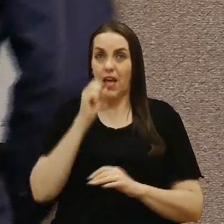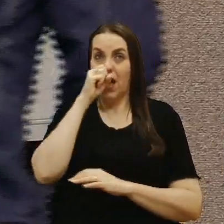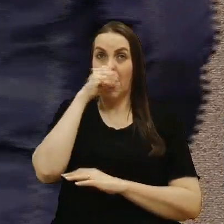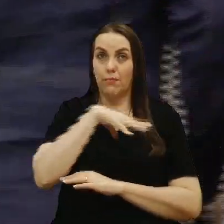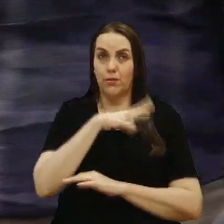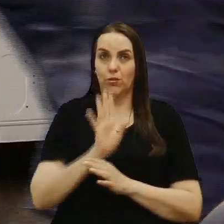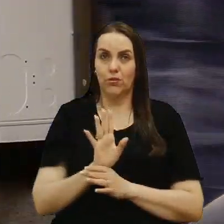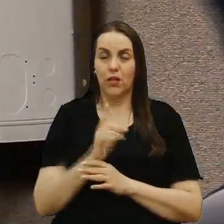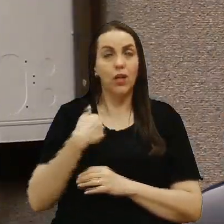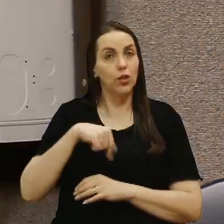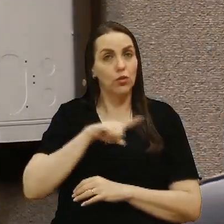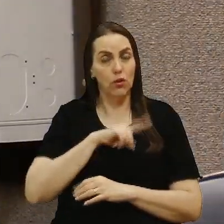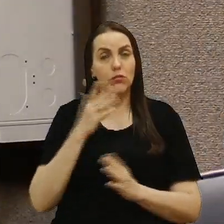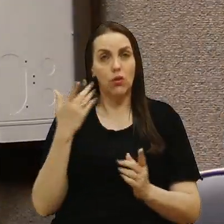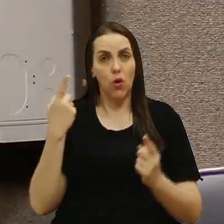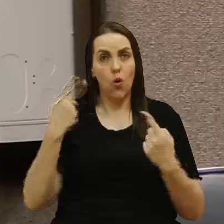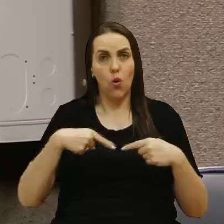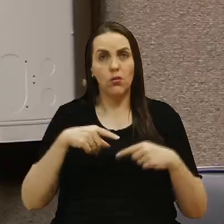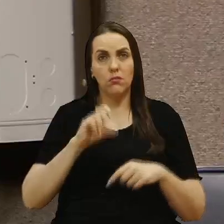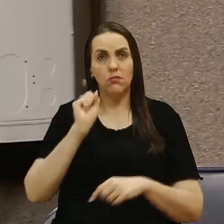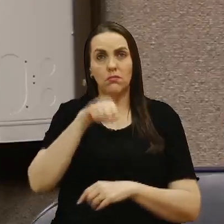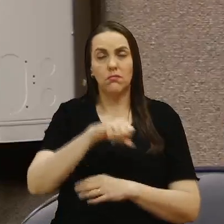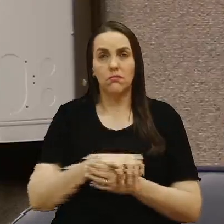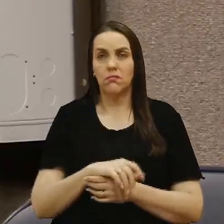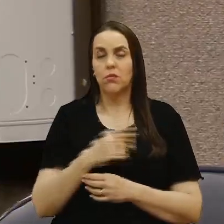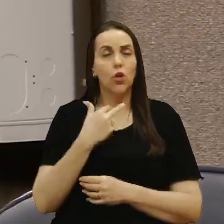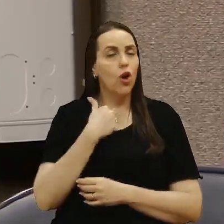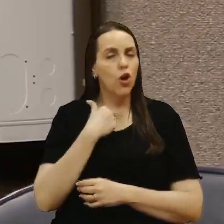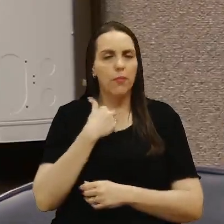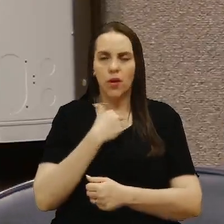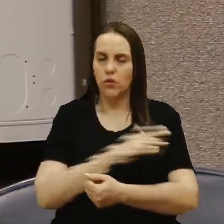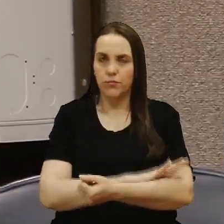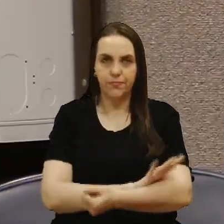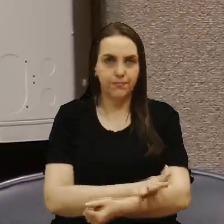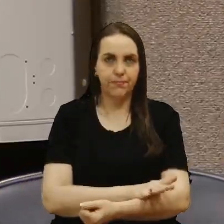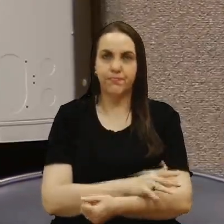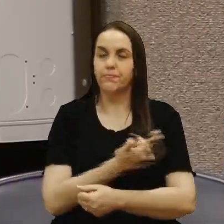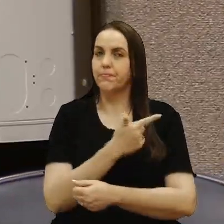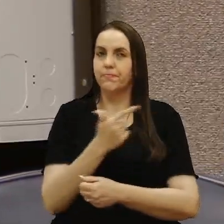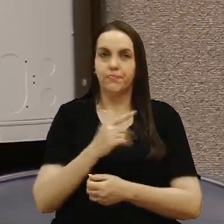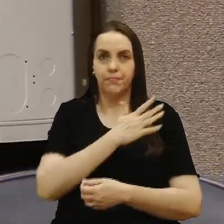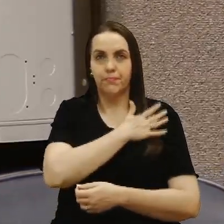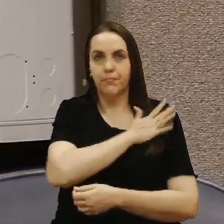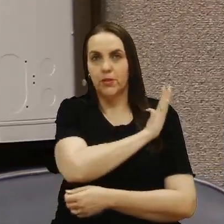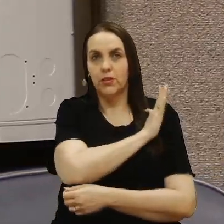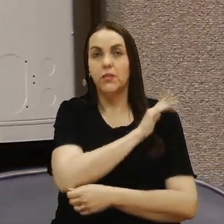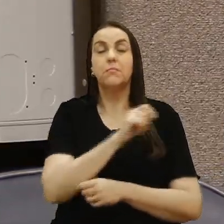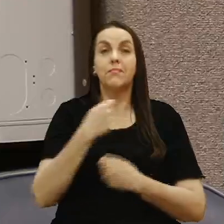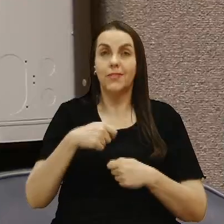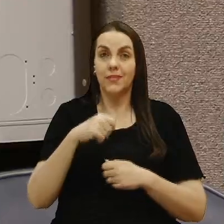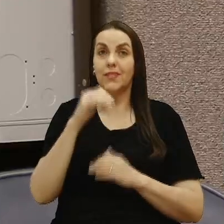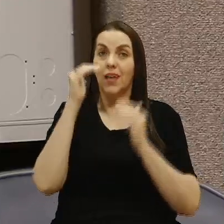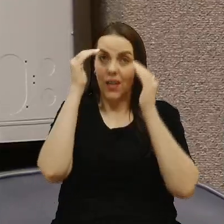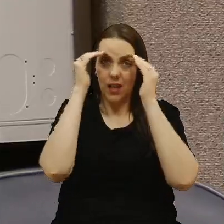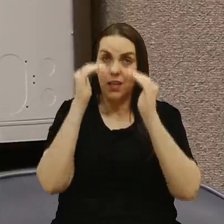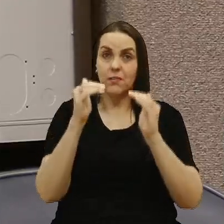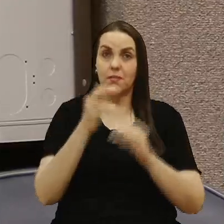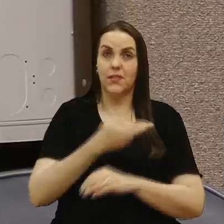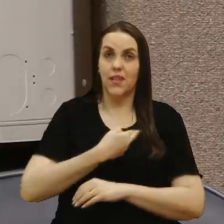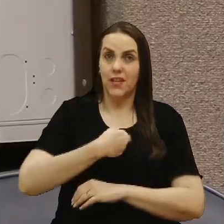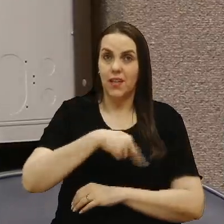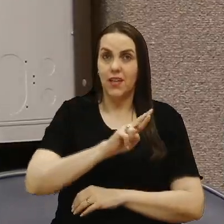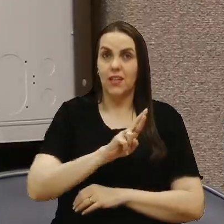começar a combater isso, sim. Não pode existir o racismo, não pode existir o preconceito. A gente tem que respeitar a religião, temos